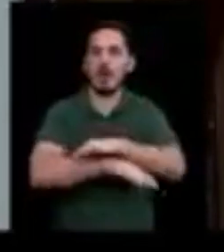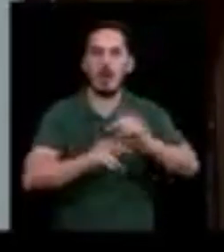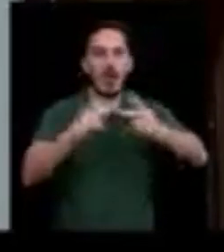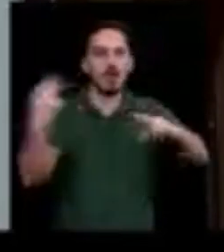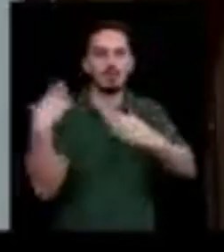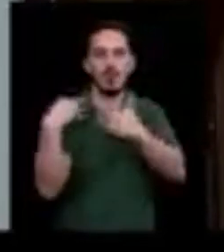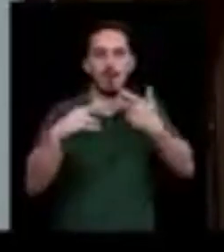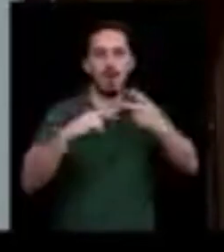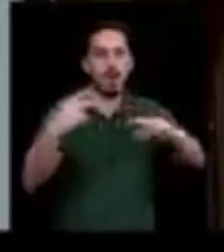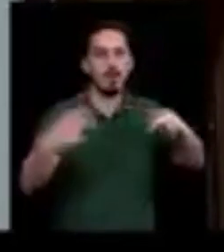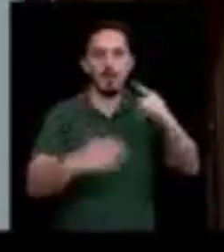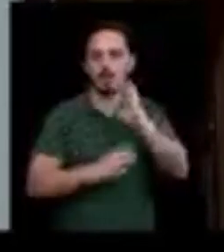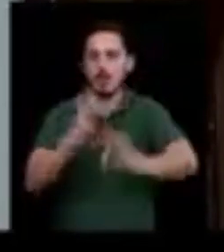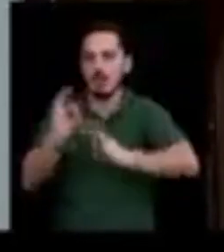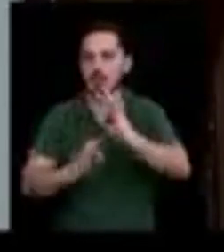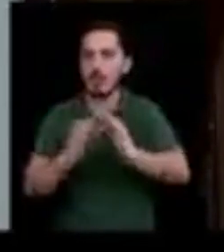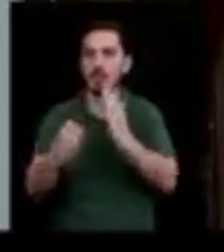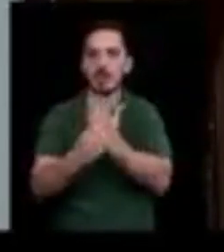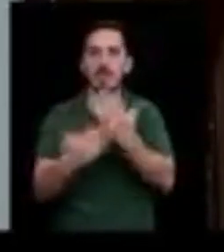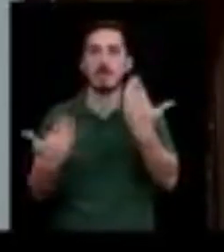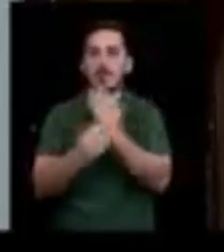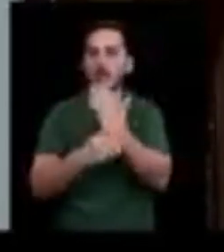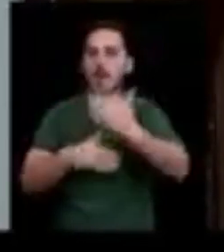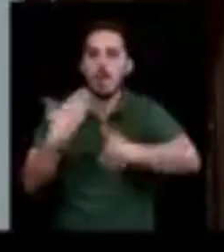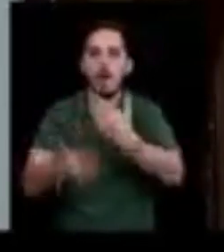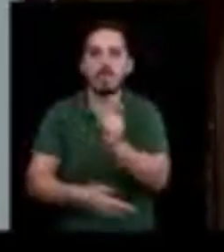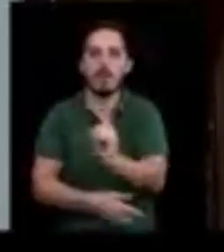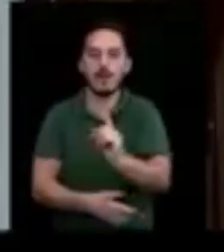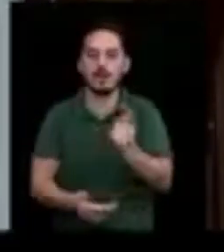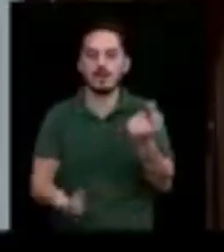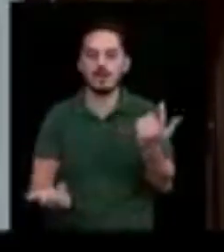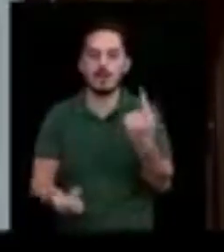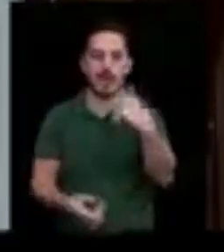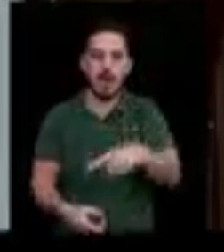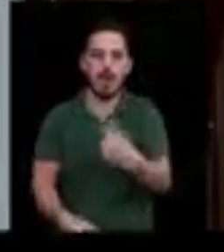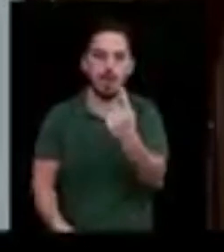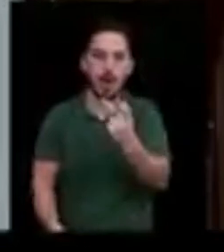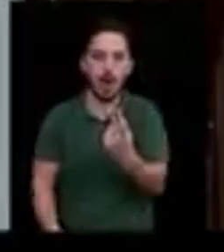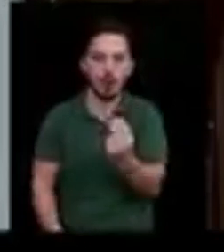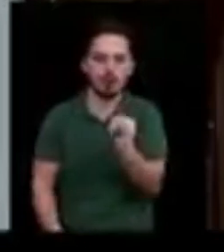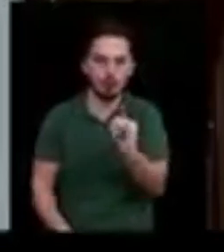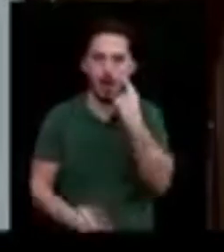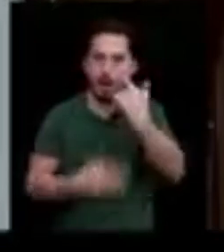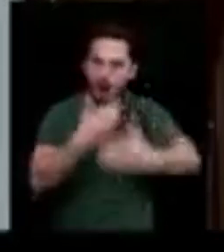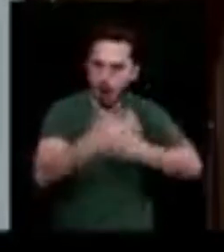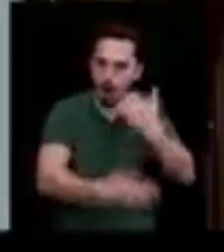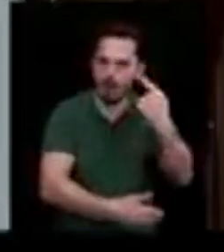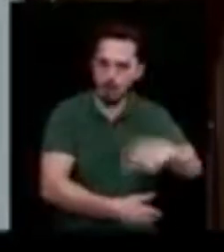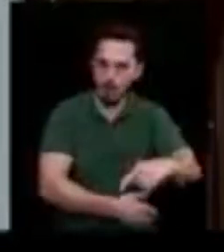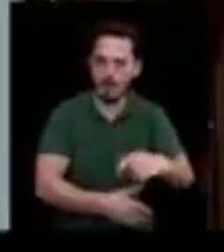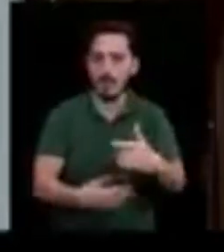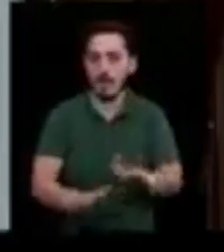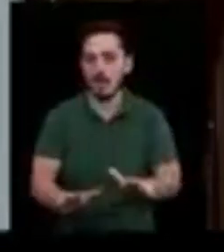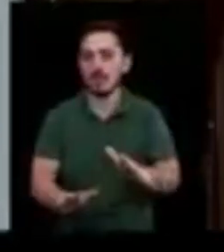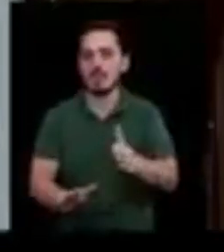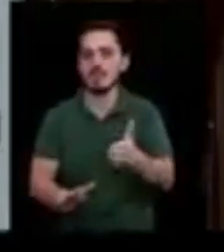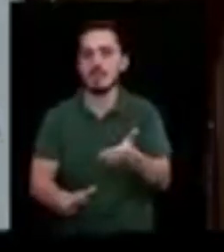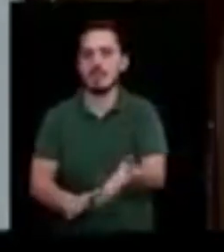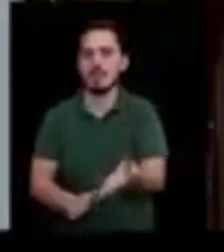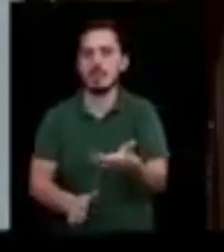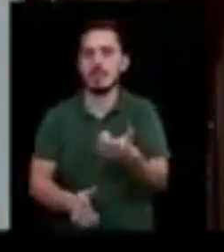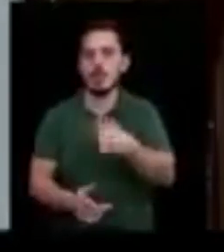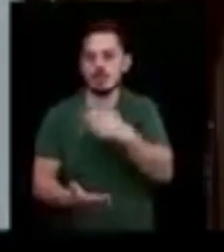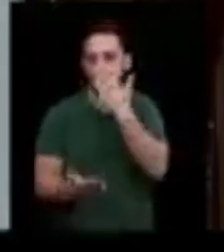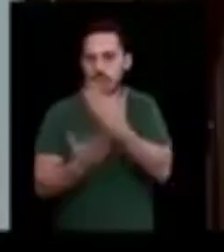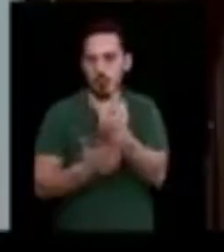da Câmara a tratar do processo, mas o processo não avança, há uma auge que está em andamento, mas acima de tudo